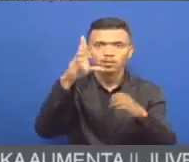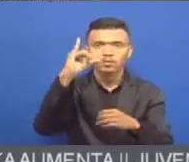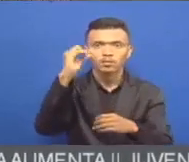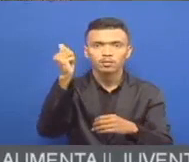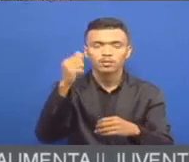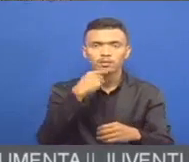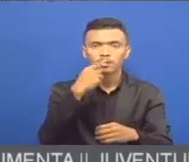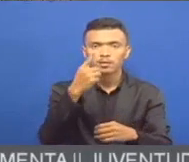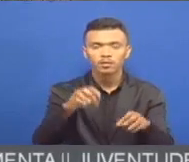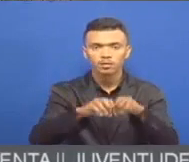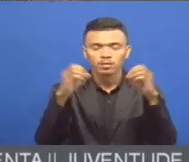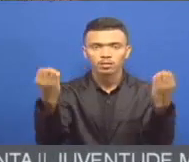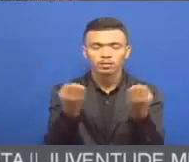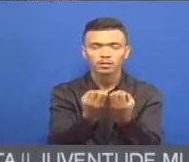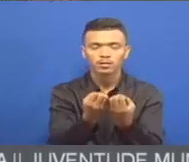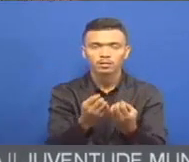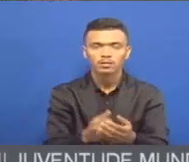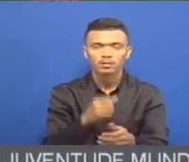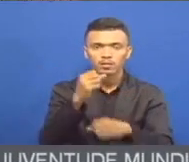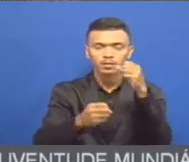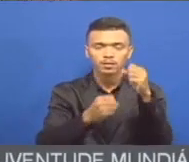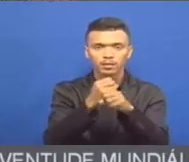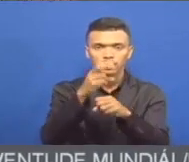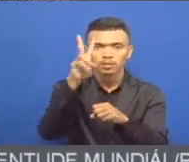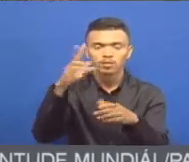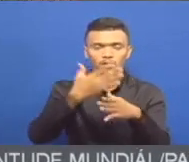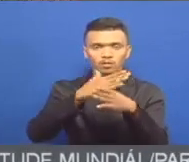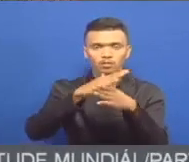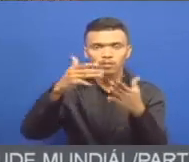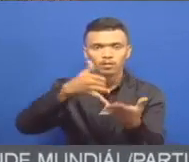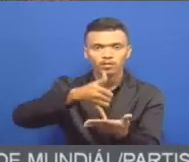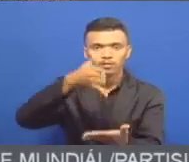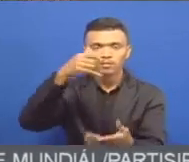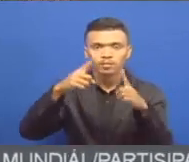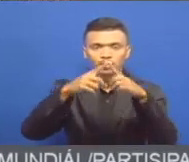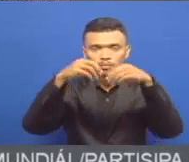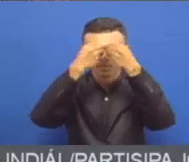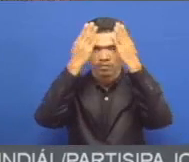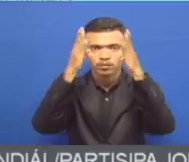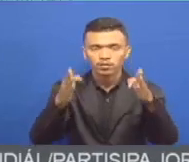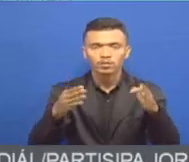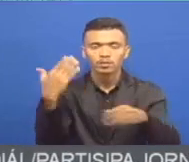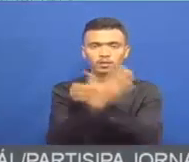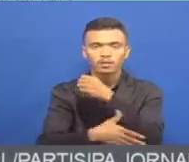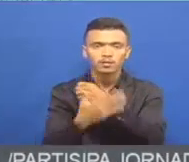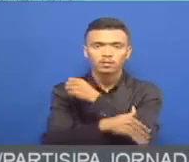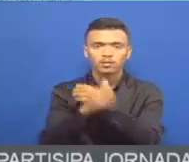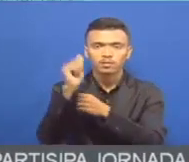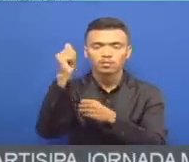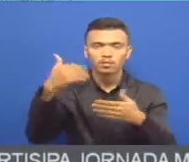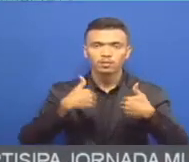chateteng. Organização Sua Alteza Kadatinan Rua atribui prêmio ba melhor professor Sira iha nação Senulu iha